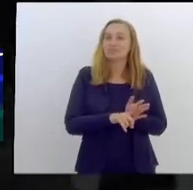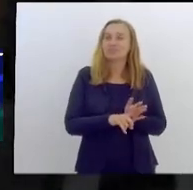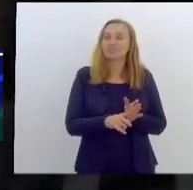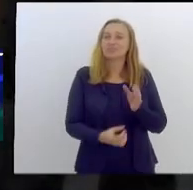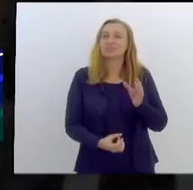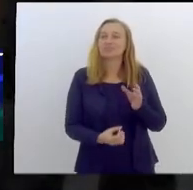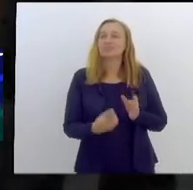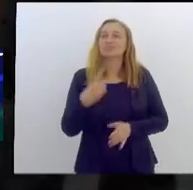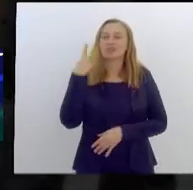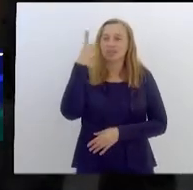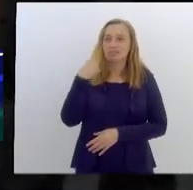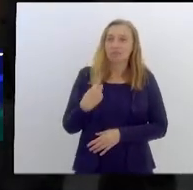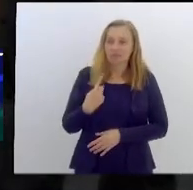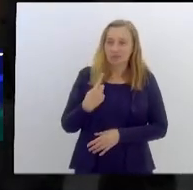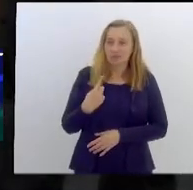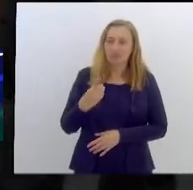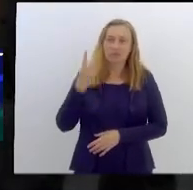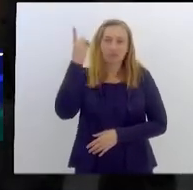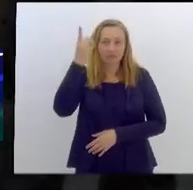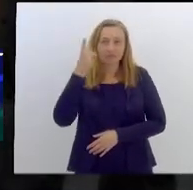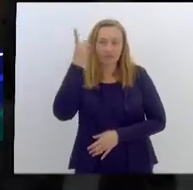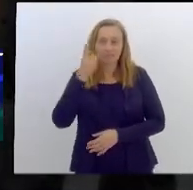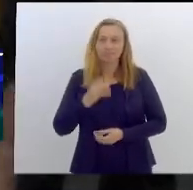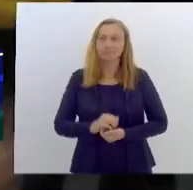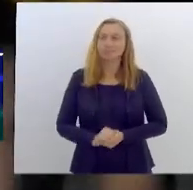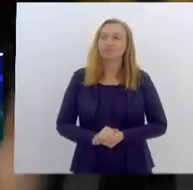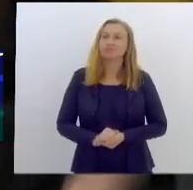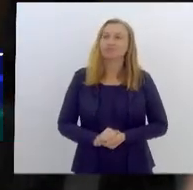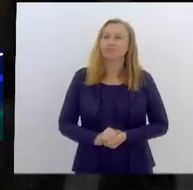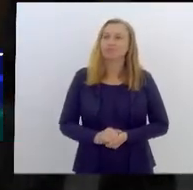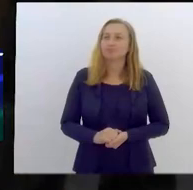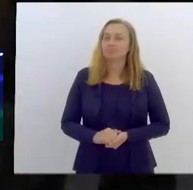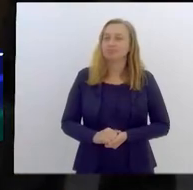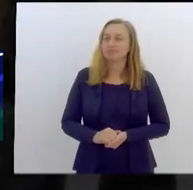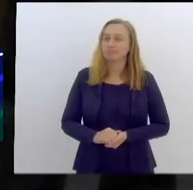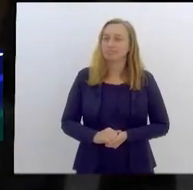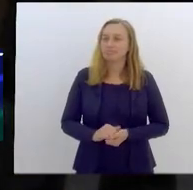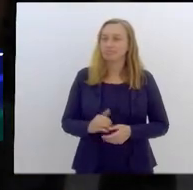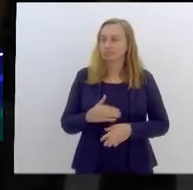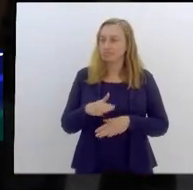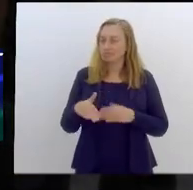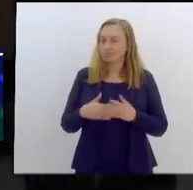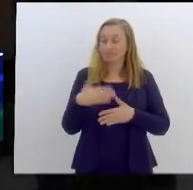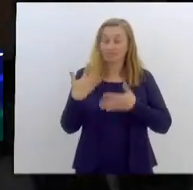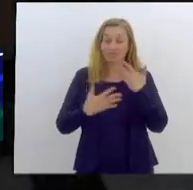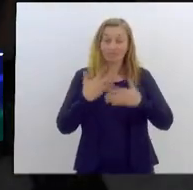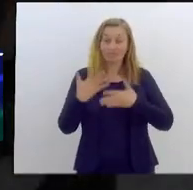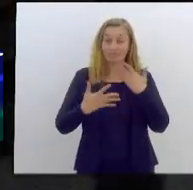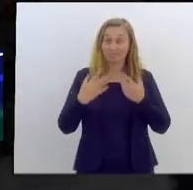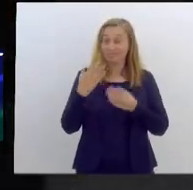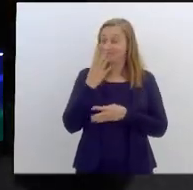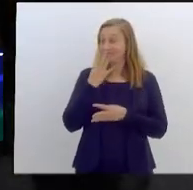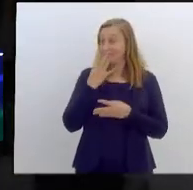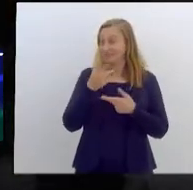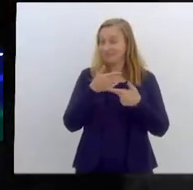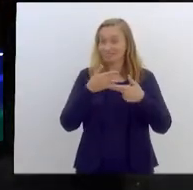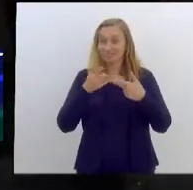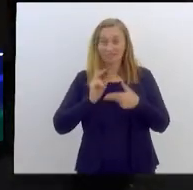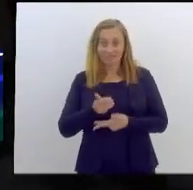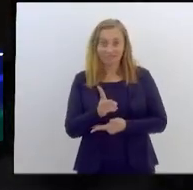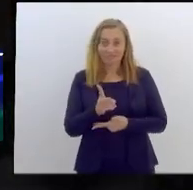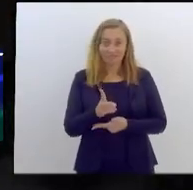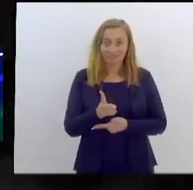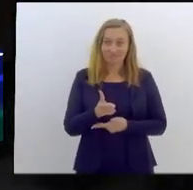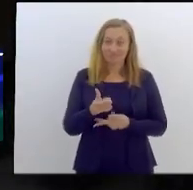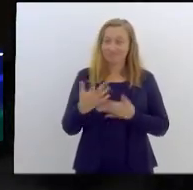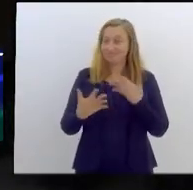projeto, a deputada Dani Monteiro, que está aqui toda contente, colorida, como sempre,